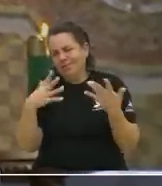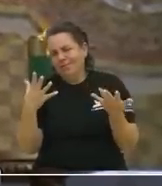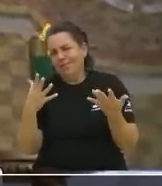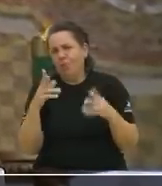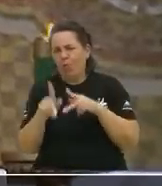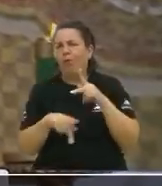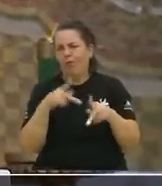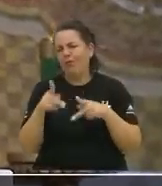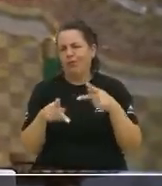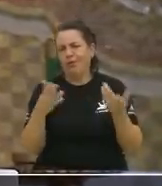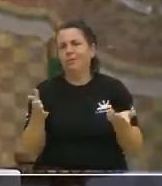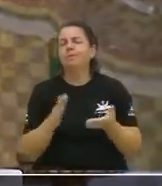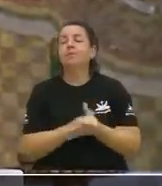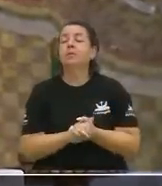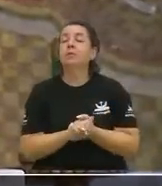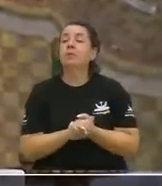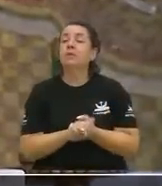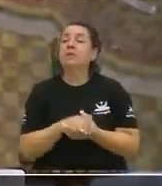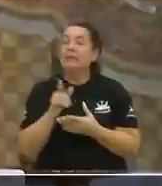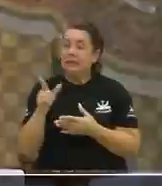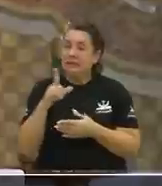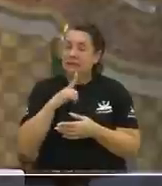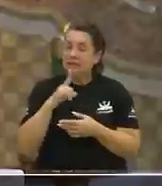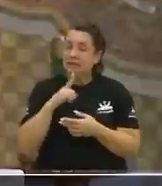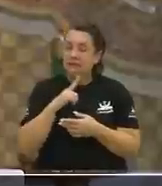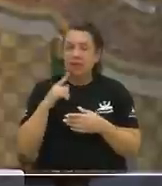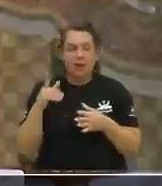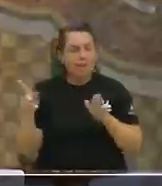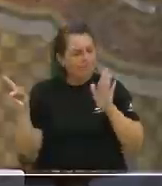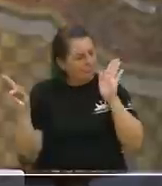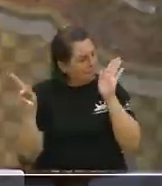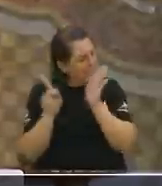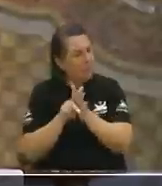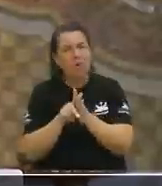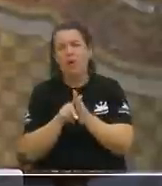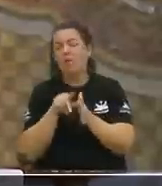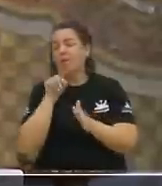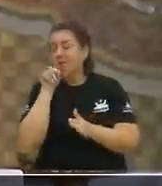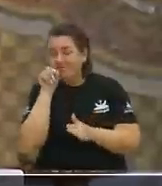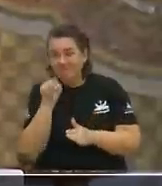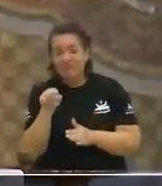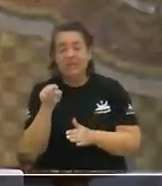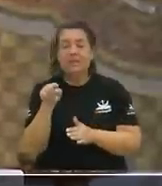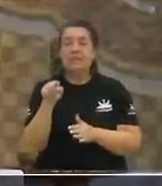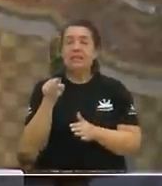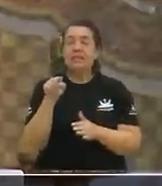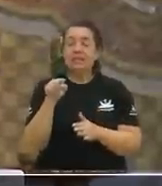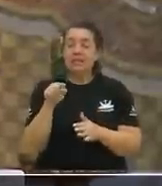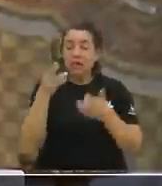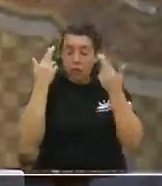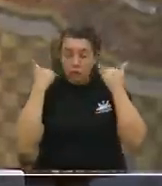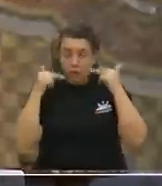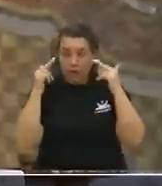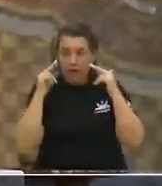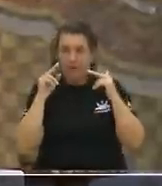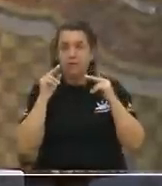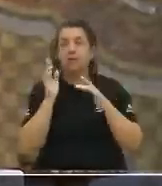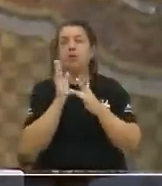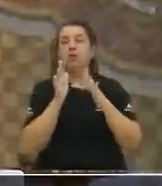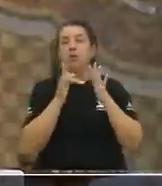profundo relacionamento de pertença. Então ele é capaz de